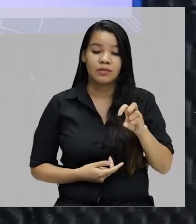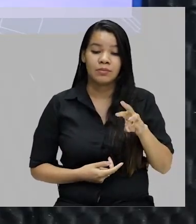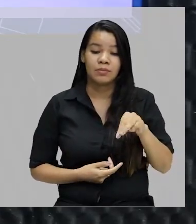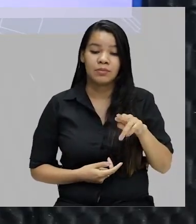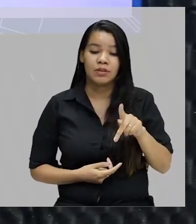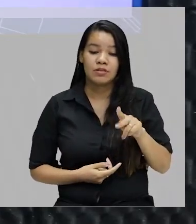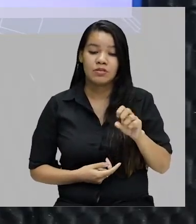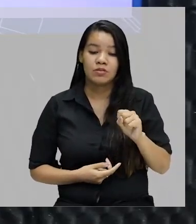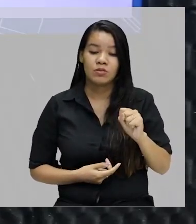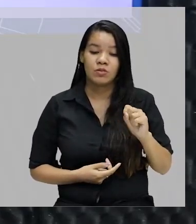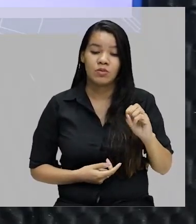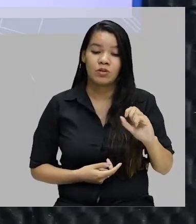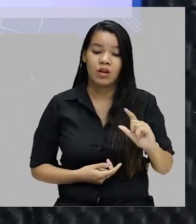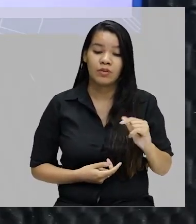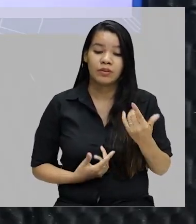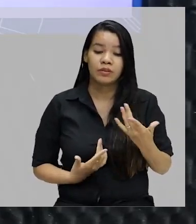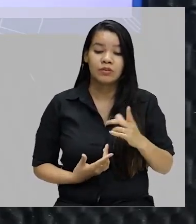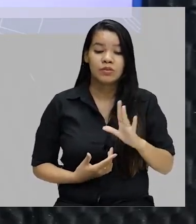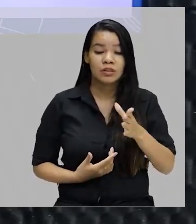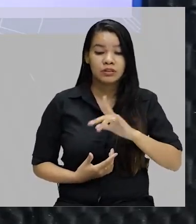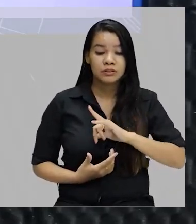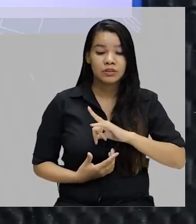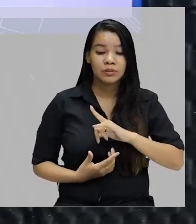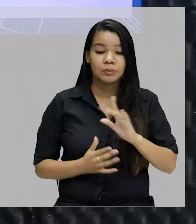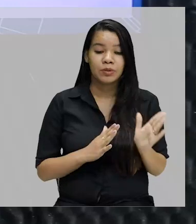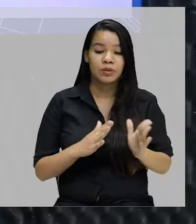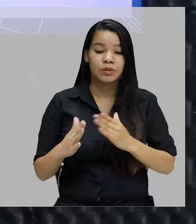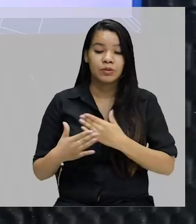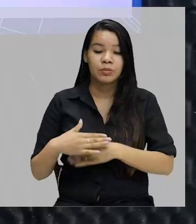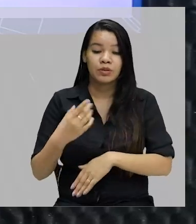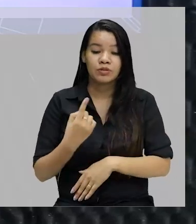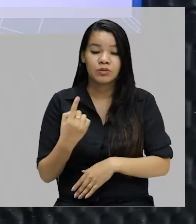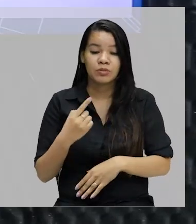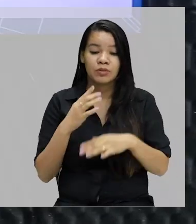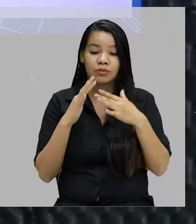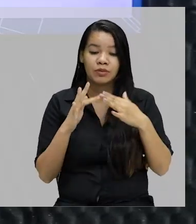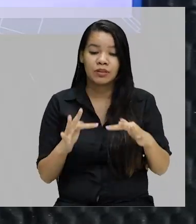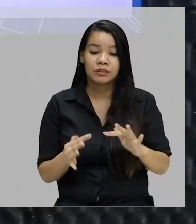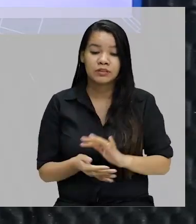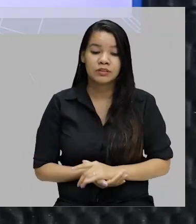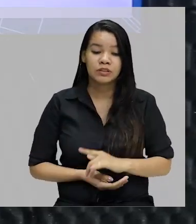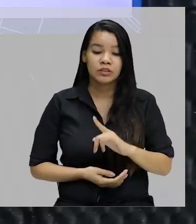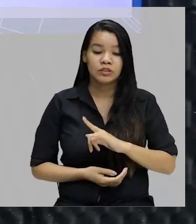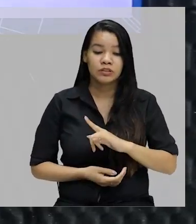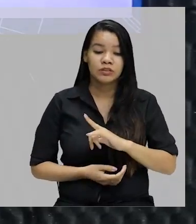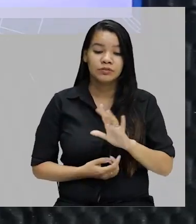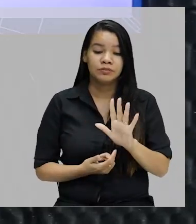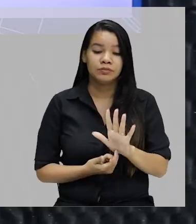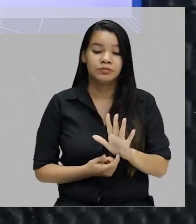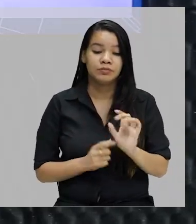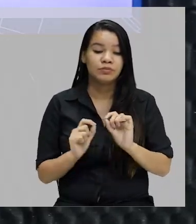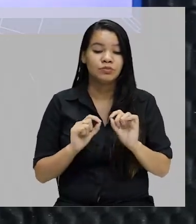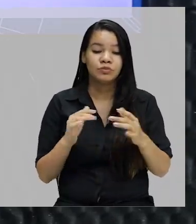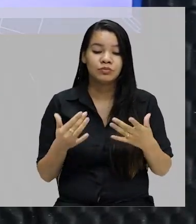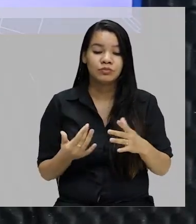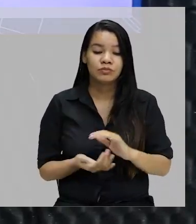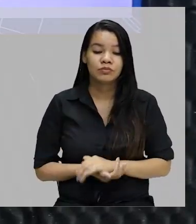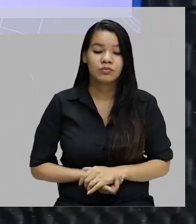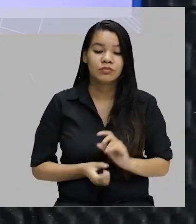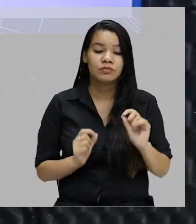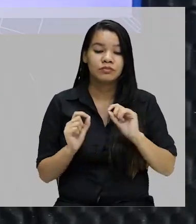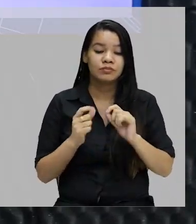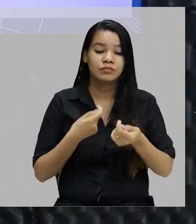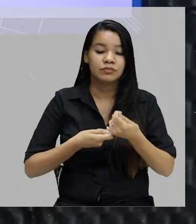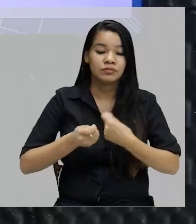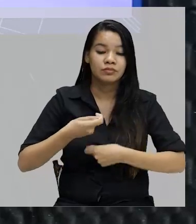período formado por mais de uma oração. Ó. Havia indícios. Havia indícios de alguma coisa, de que a